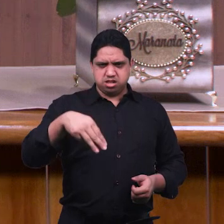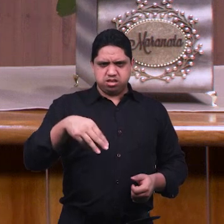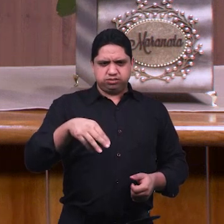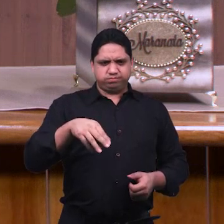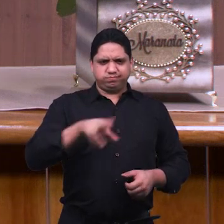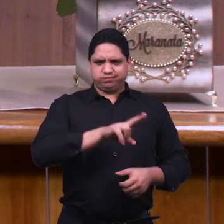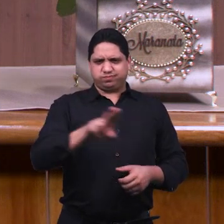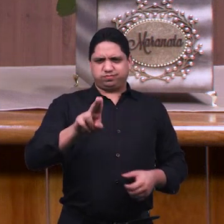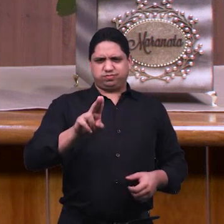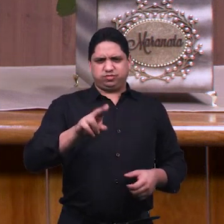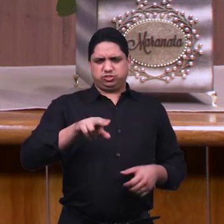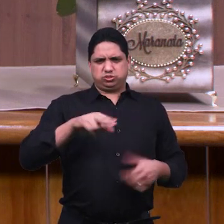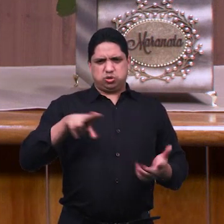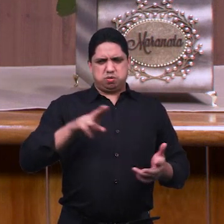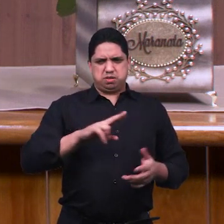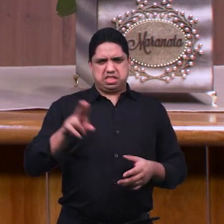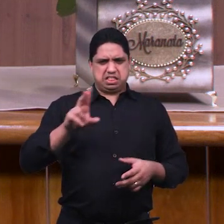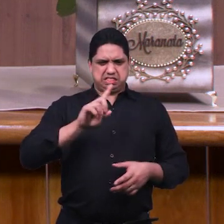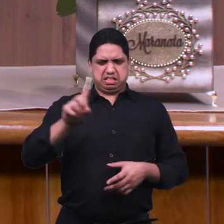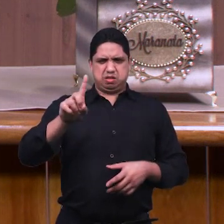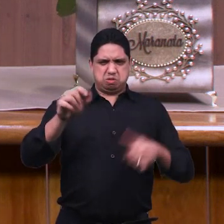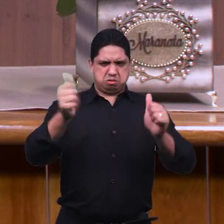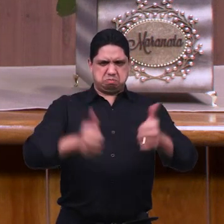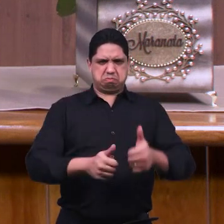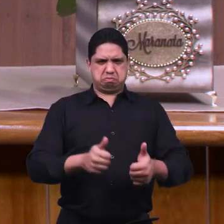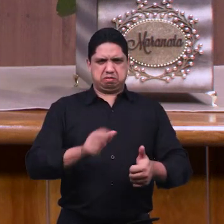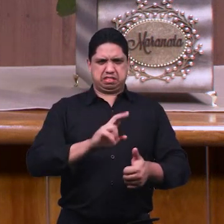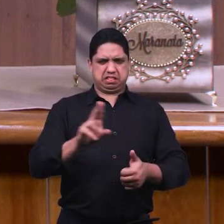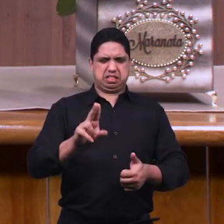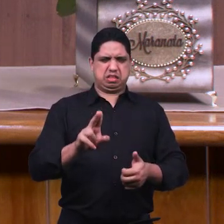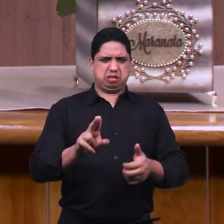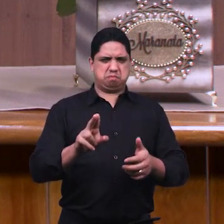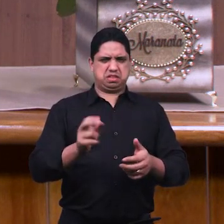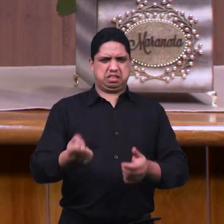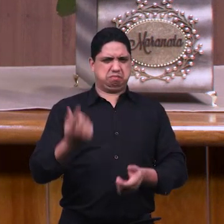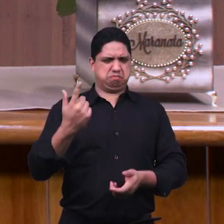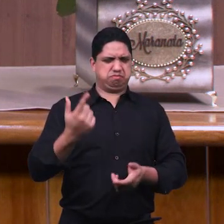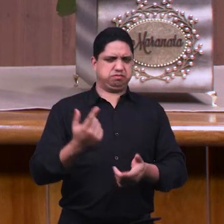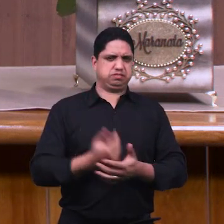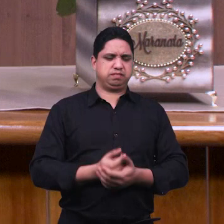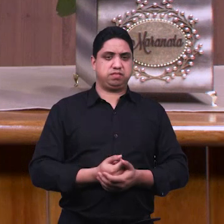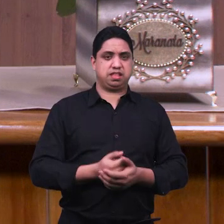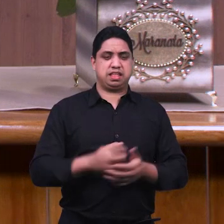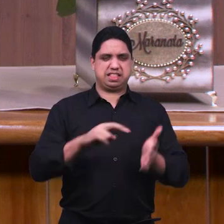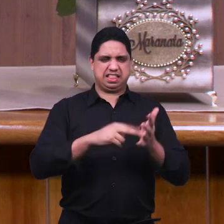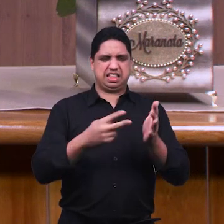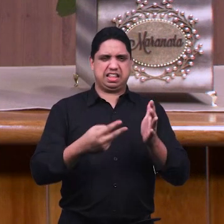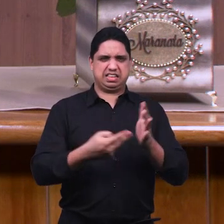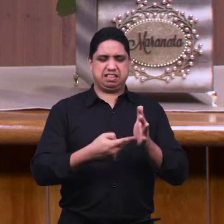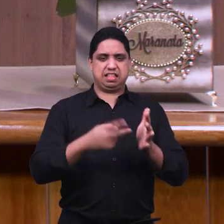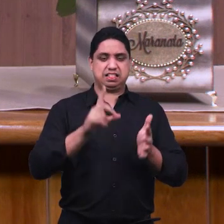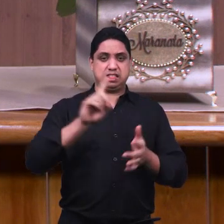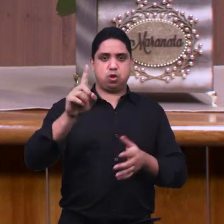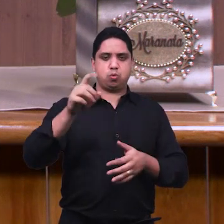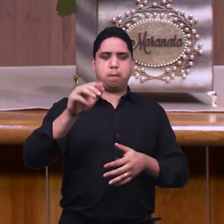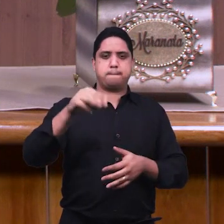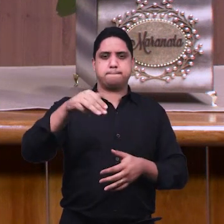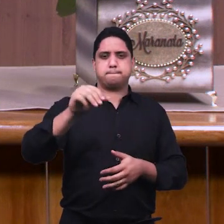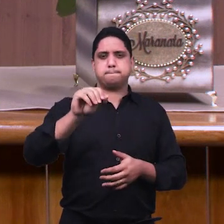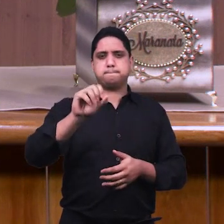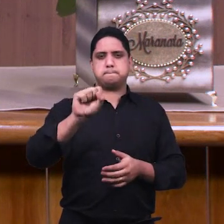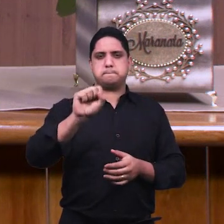né? Aqui, ó, foi consultar esse Baal-Zebub, que é Deus chamado, a tradução é Deus Mosca, é o Deus de